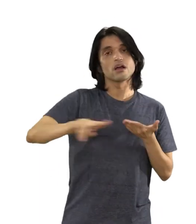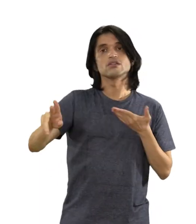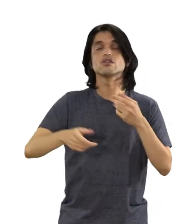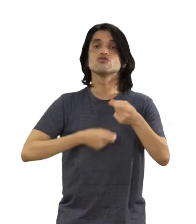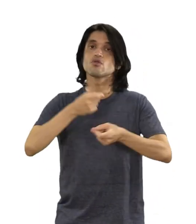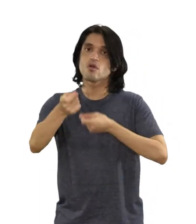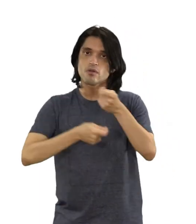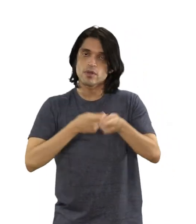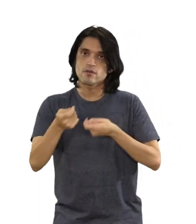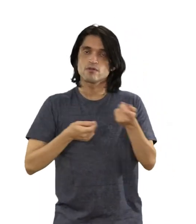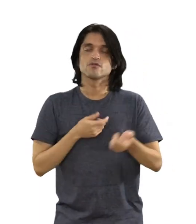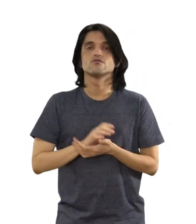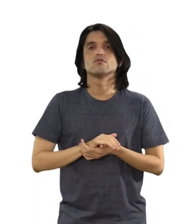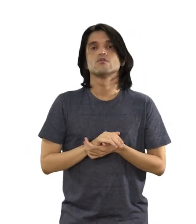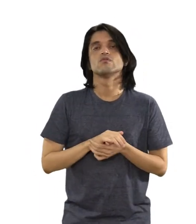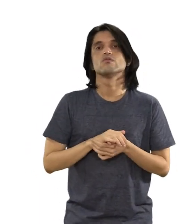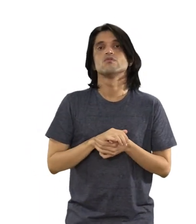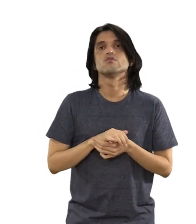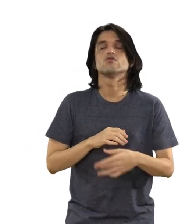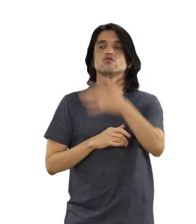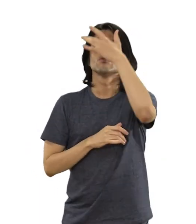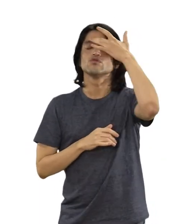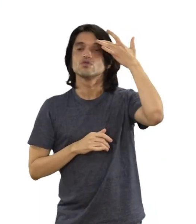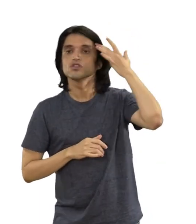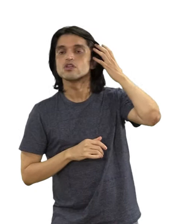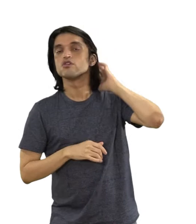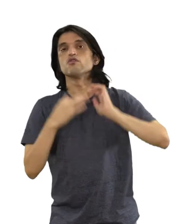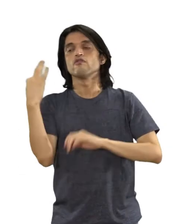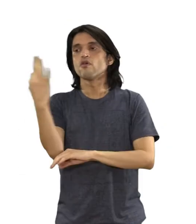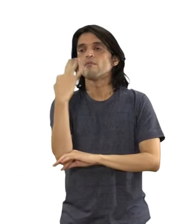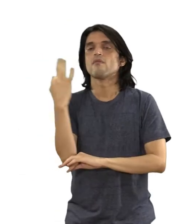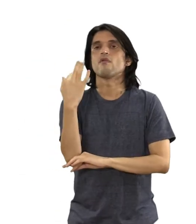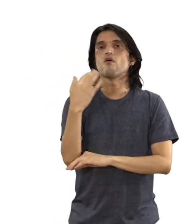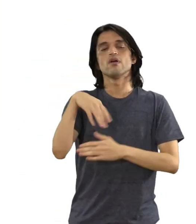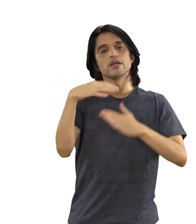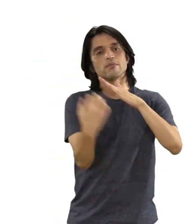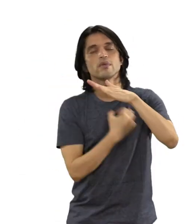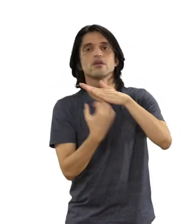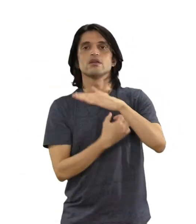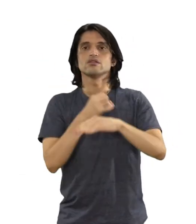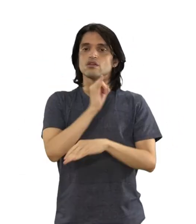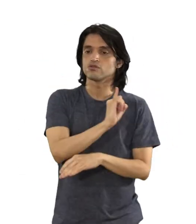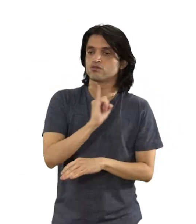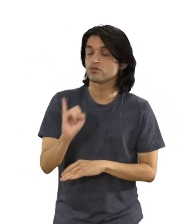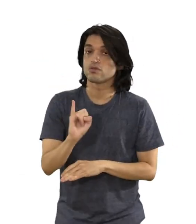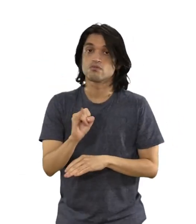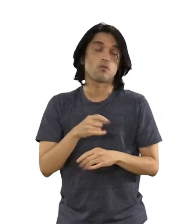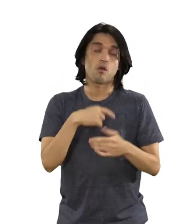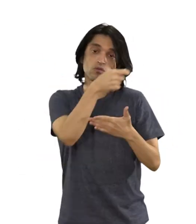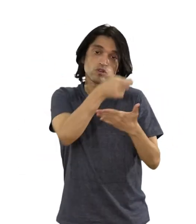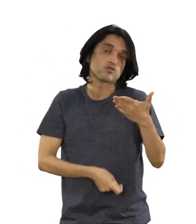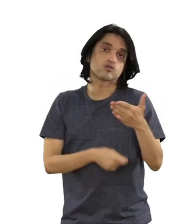comerciais. Estabelece comunicação entre sujeitos formais, empresas, instituições,